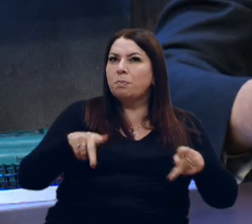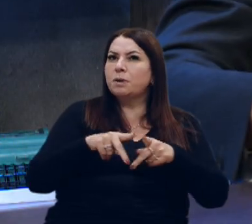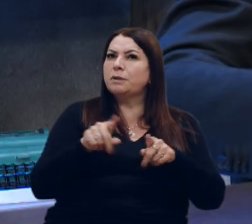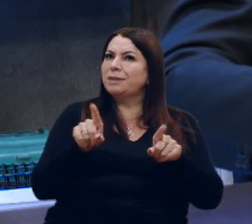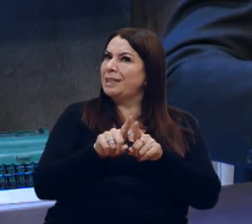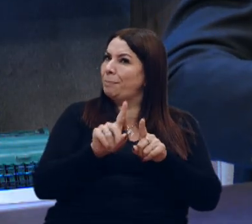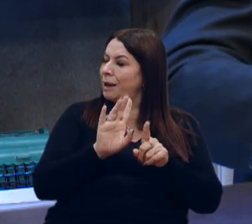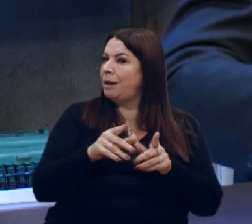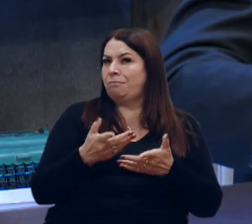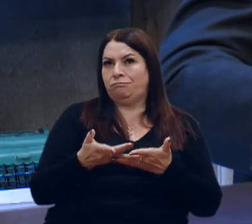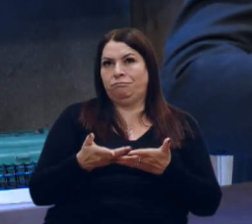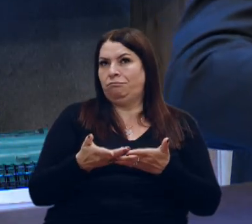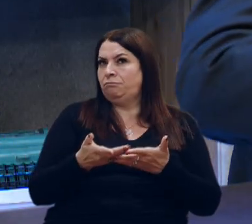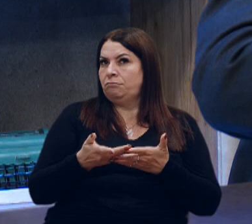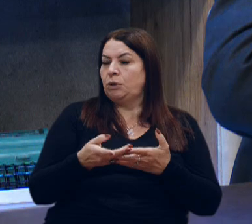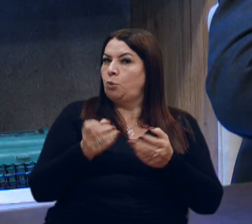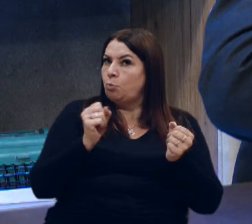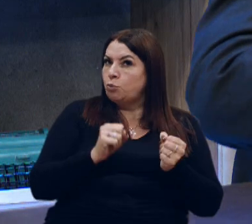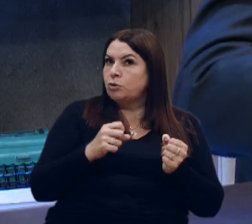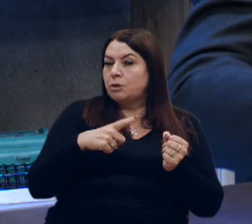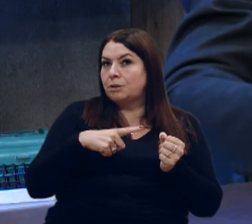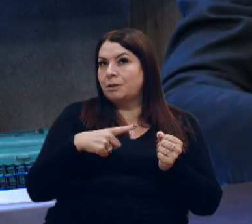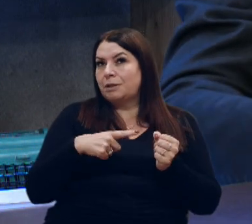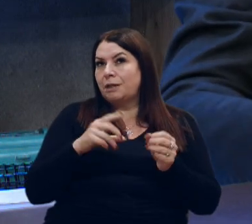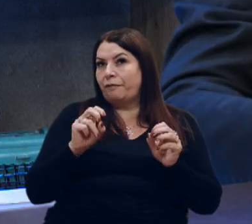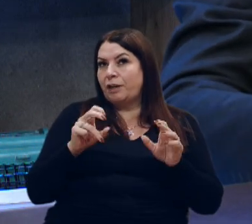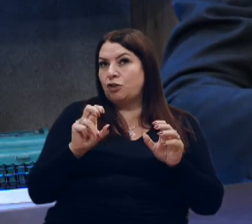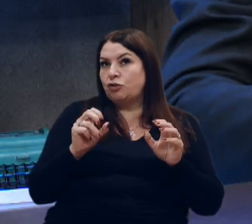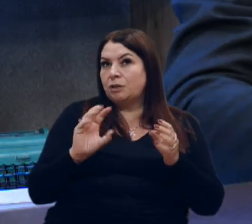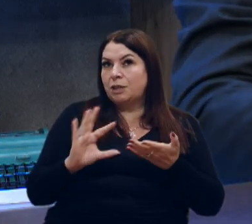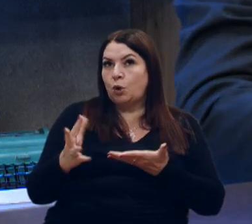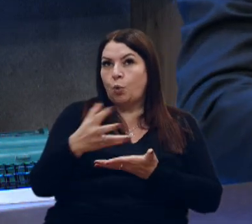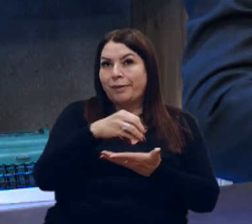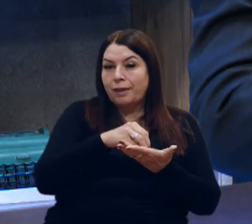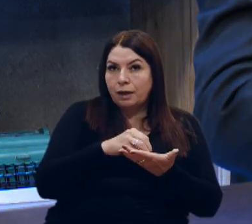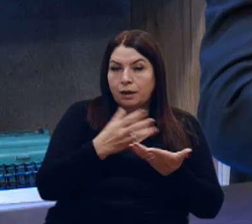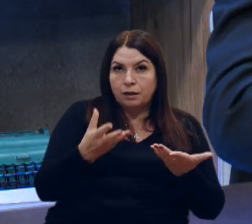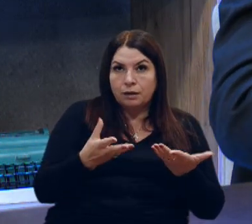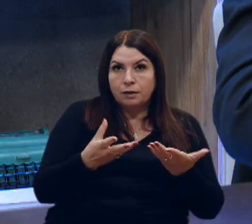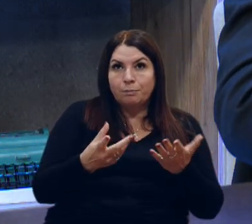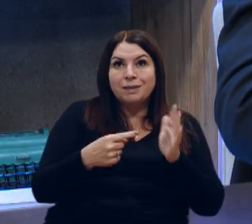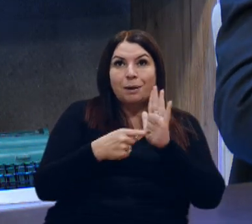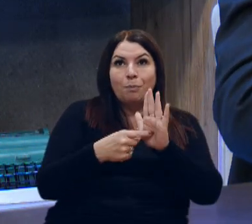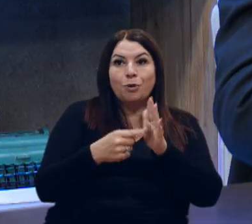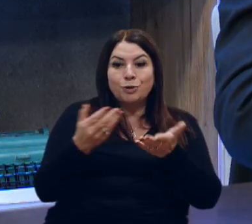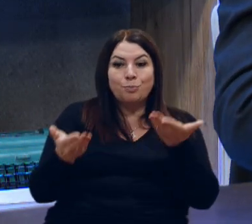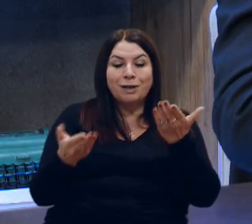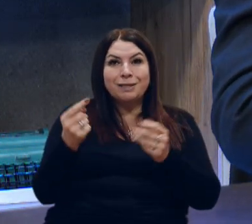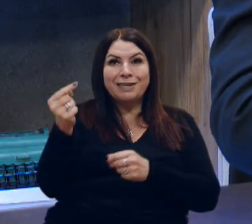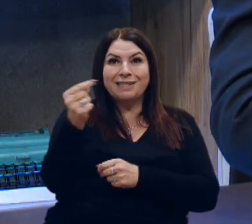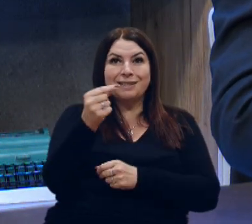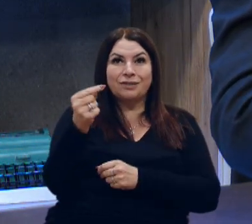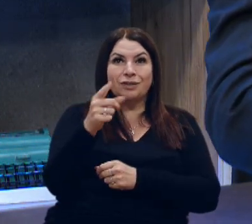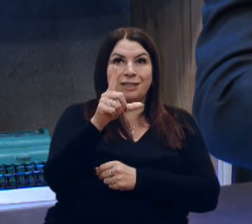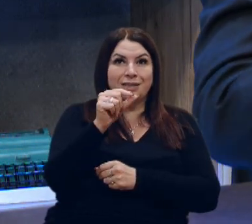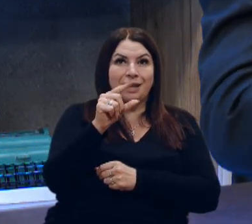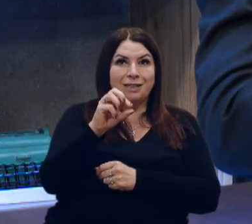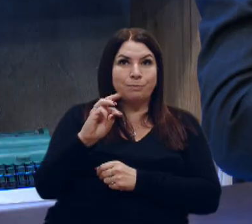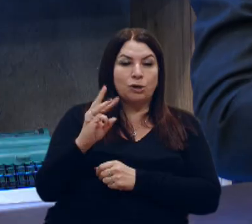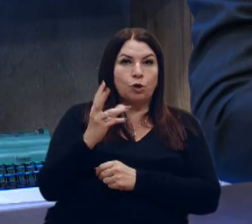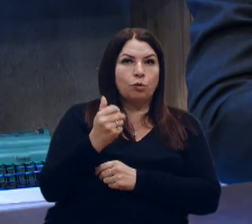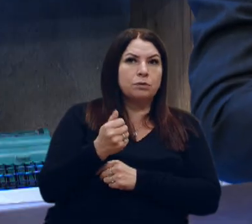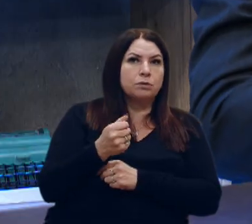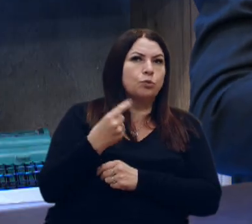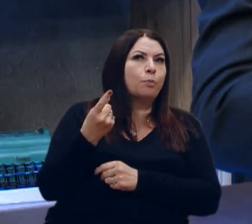também não poderia ser privatizada a Codeca. Agora ela registra um balanço negativo de 10 milhões.